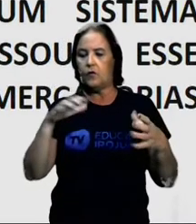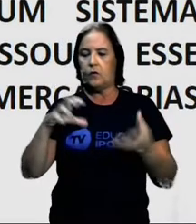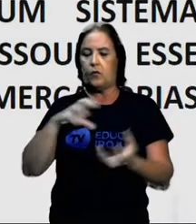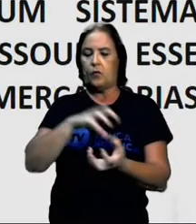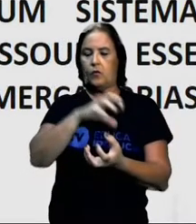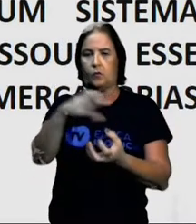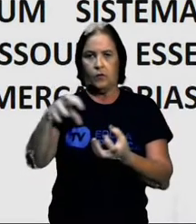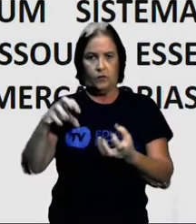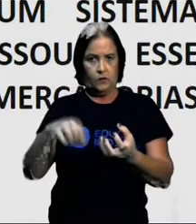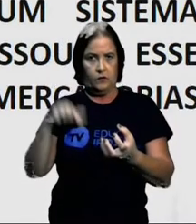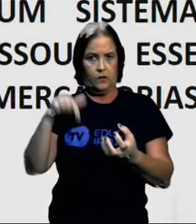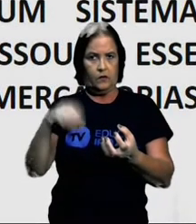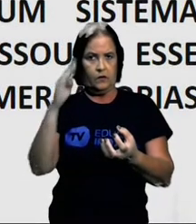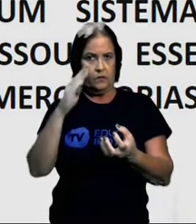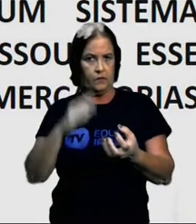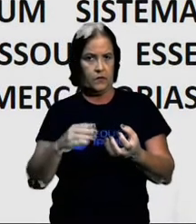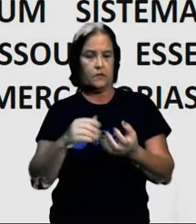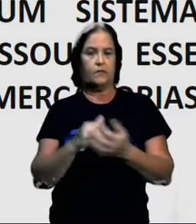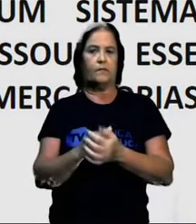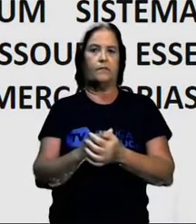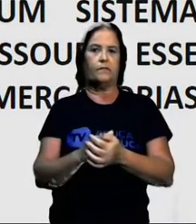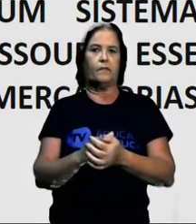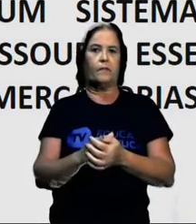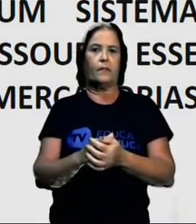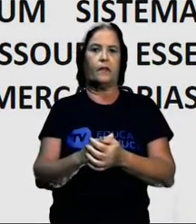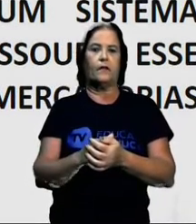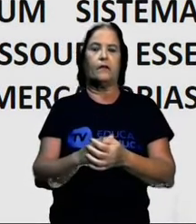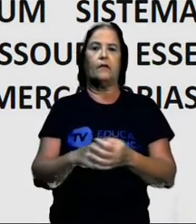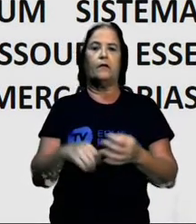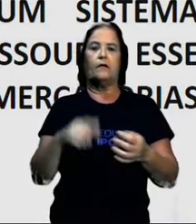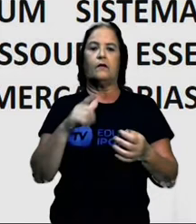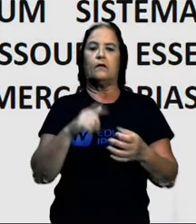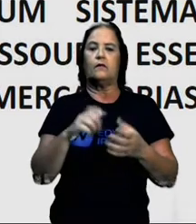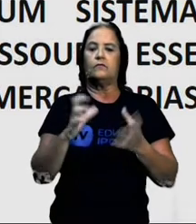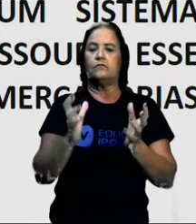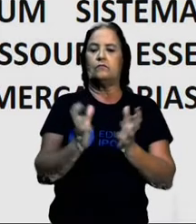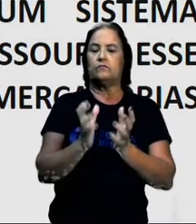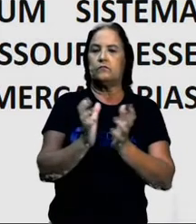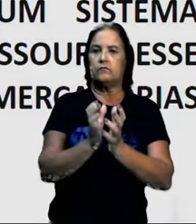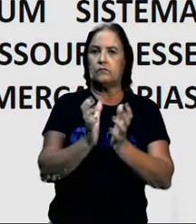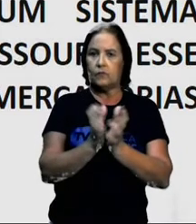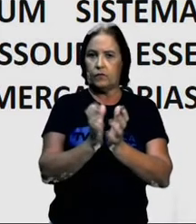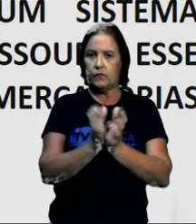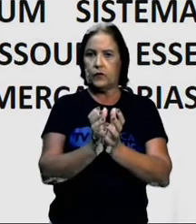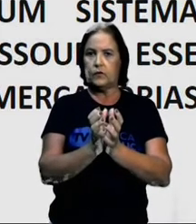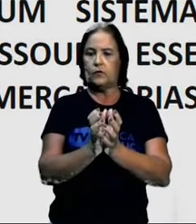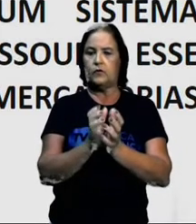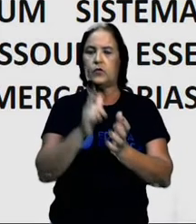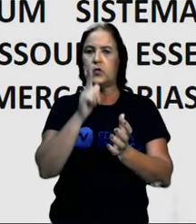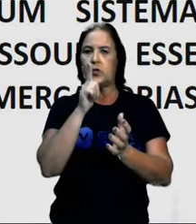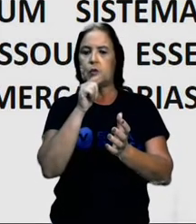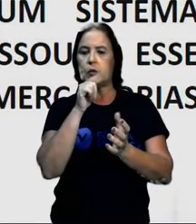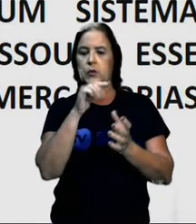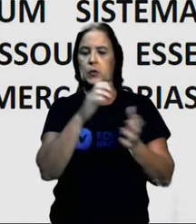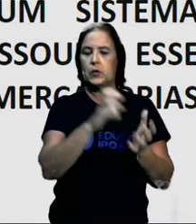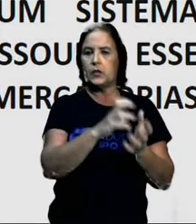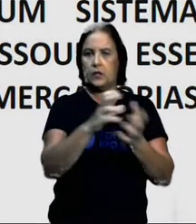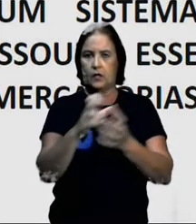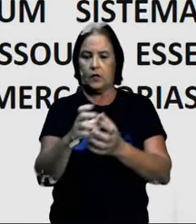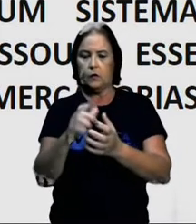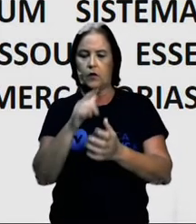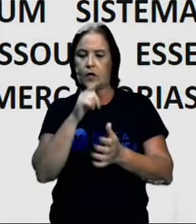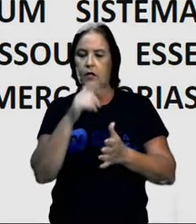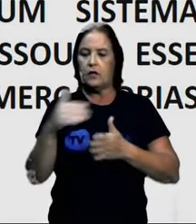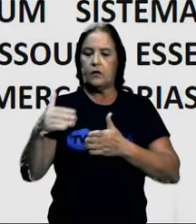A hidrografia. Pode-se observar conjuntos de bacias hidrográficas cujos